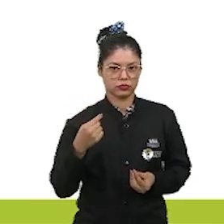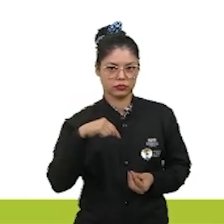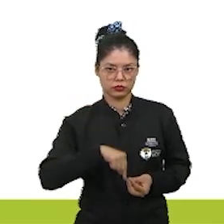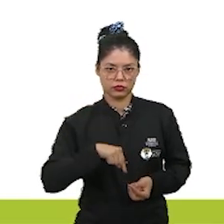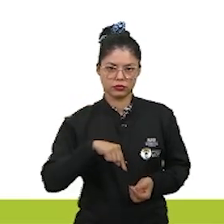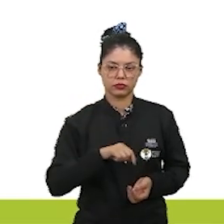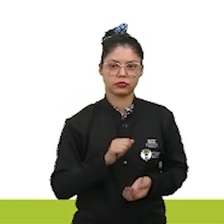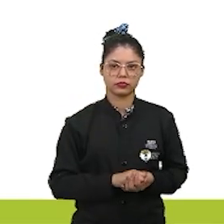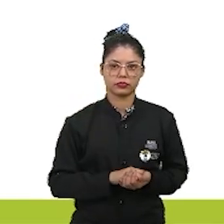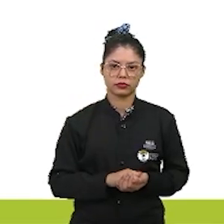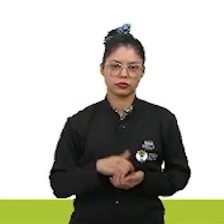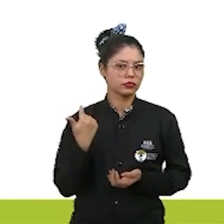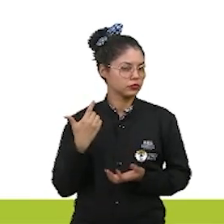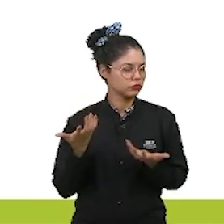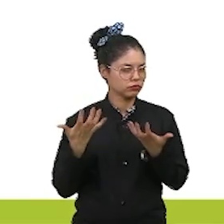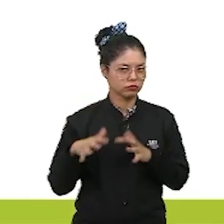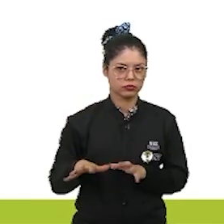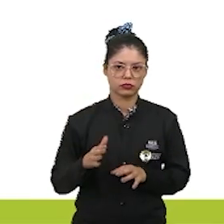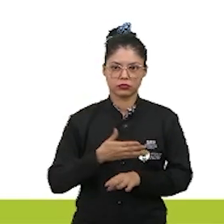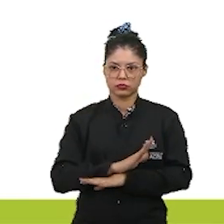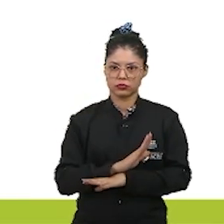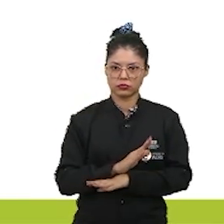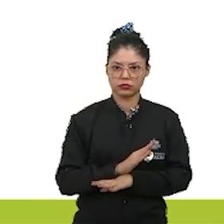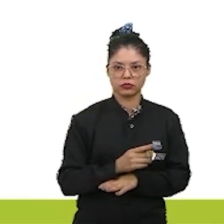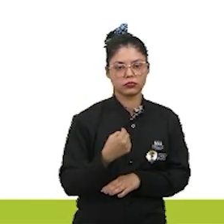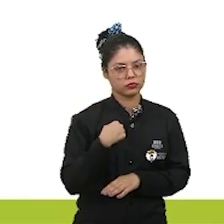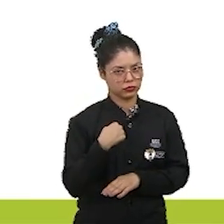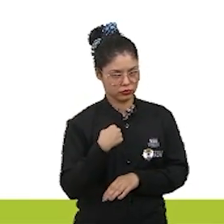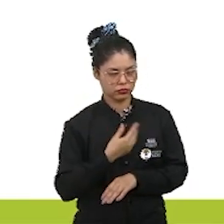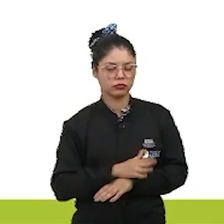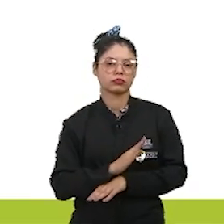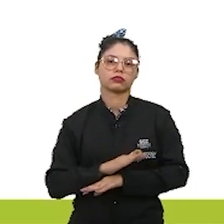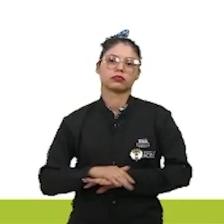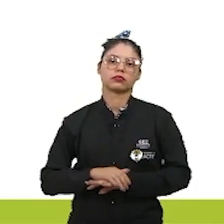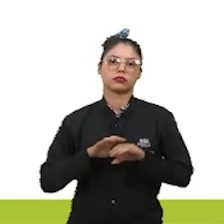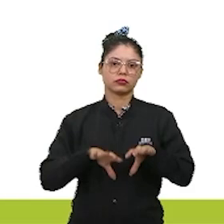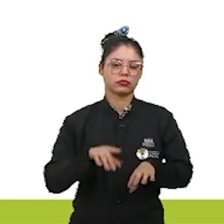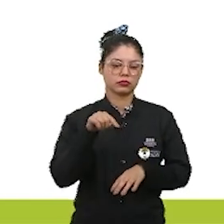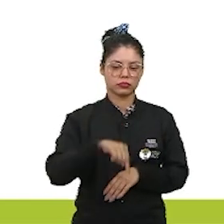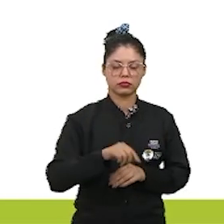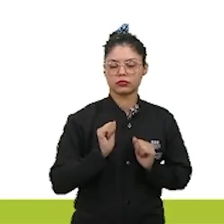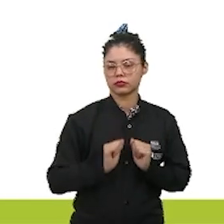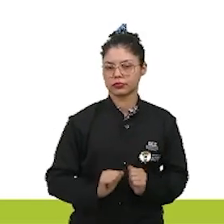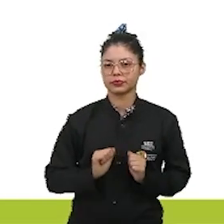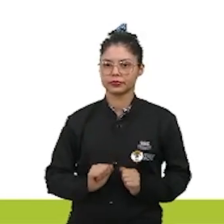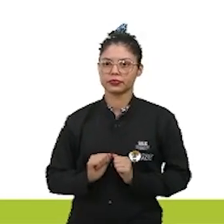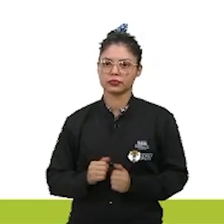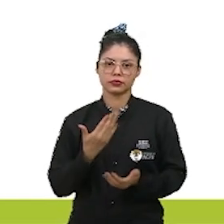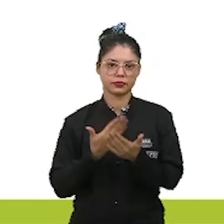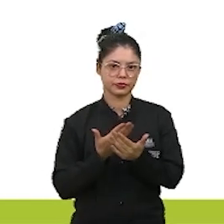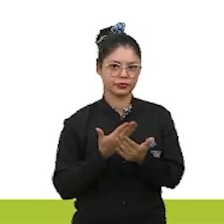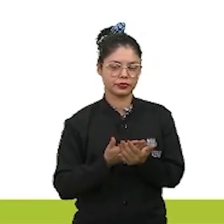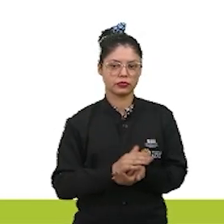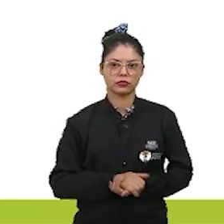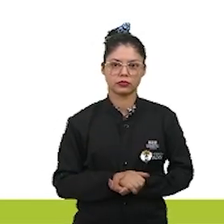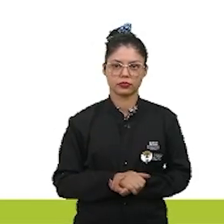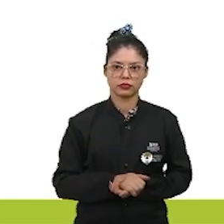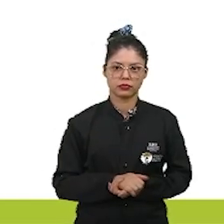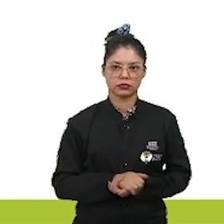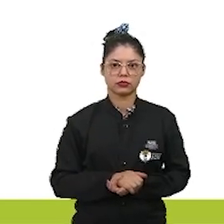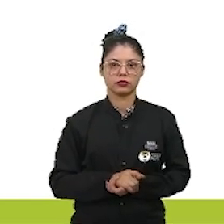e eu aqui. Não quero que ela passe pelo que eu passei. Aqui ela vai poder estudar,